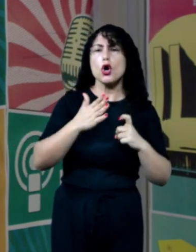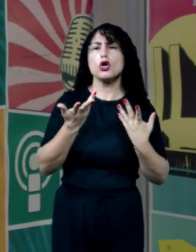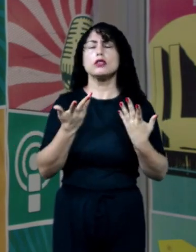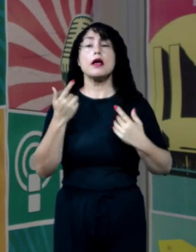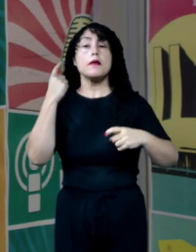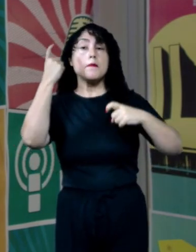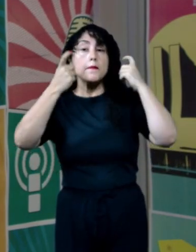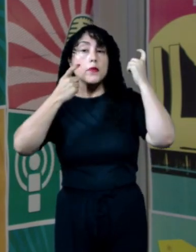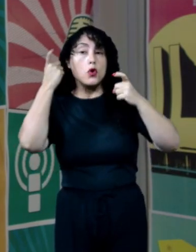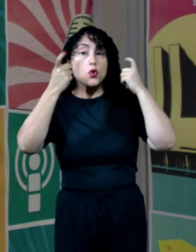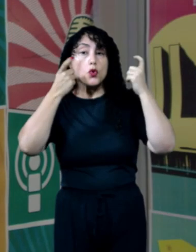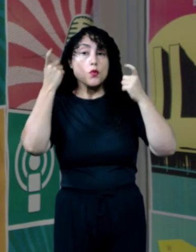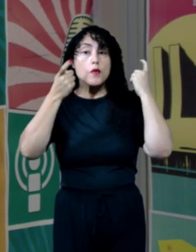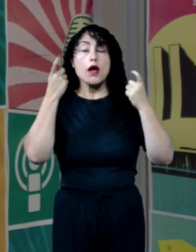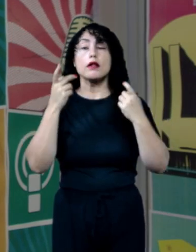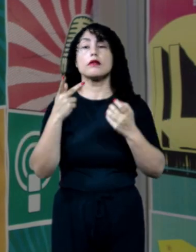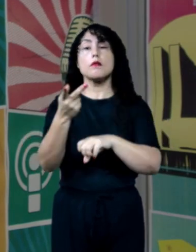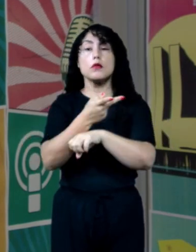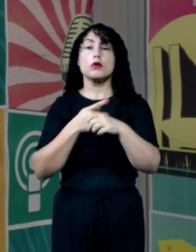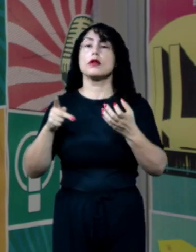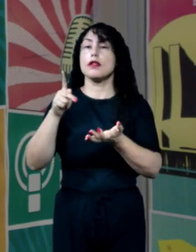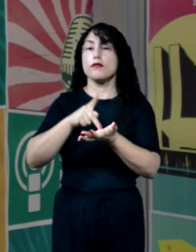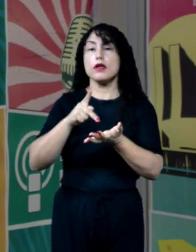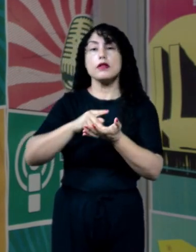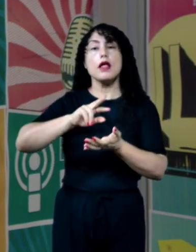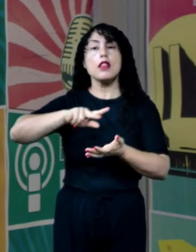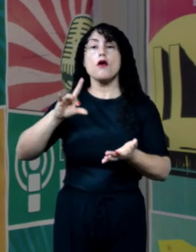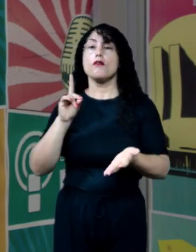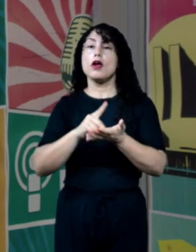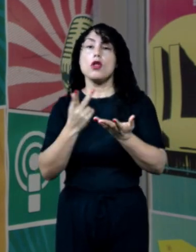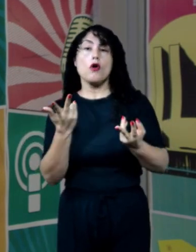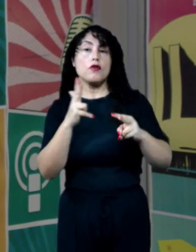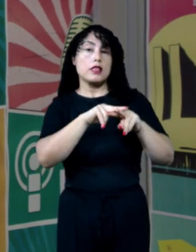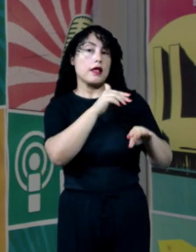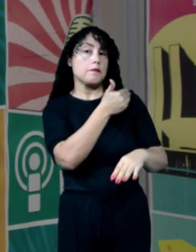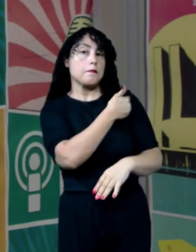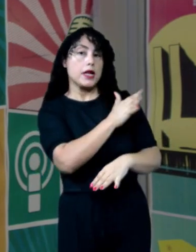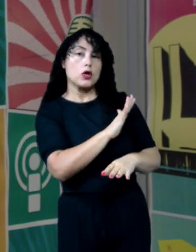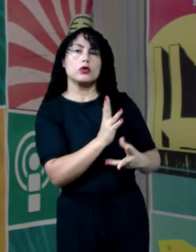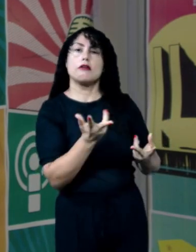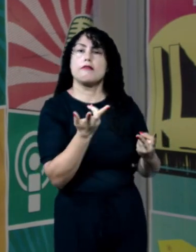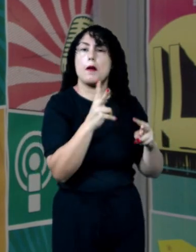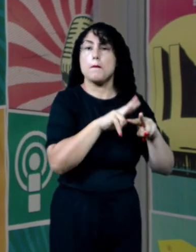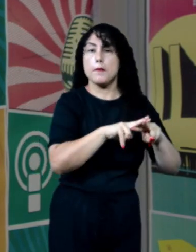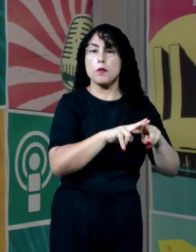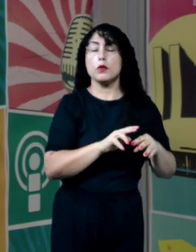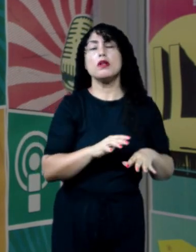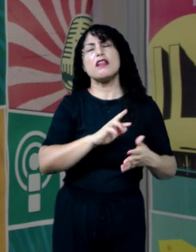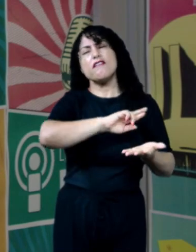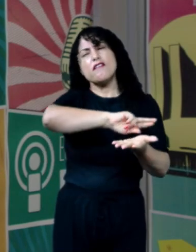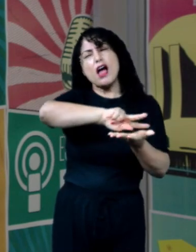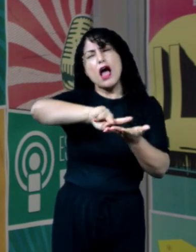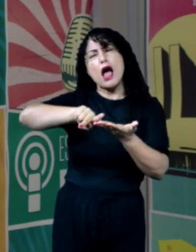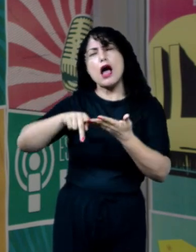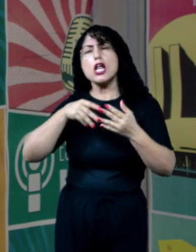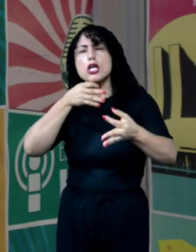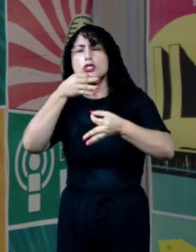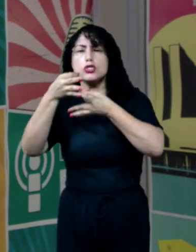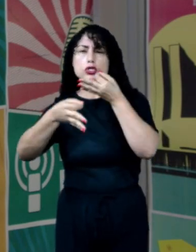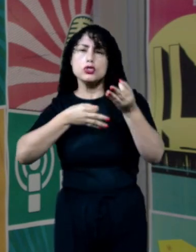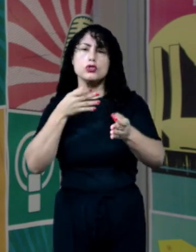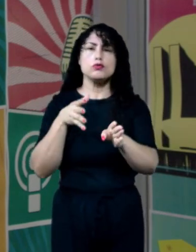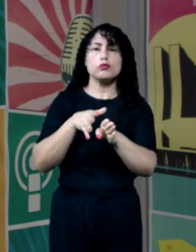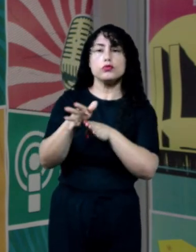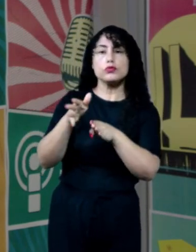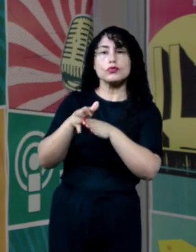preocupado com a busca da verdade, dos fatos, não ficar preso aos seus preconceitos. E assim, tem várias outras dicas também, né? Como